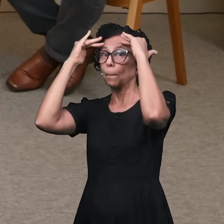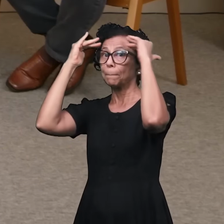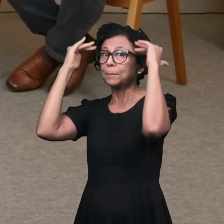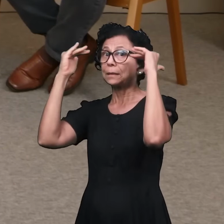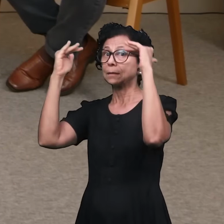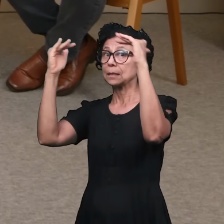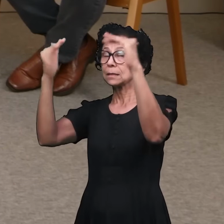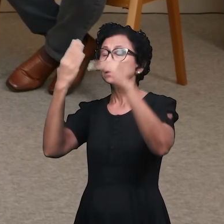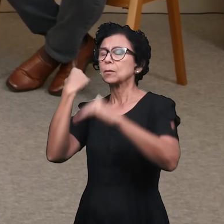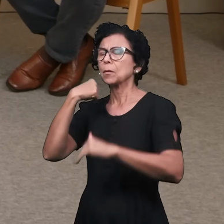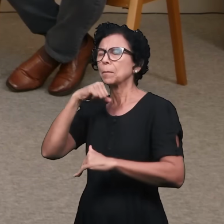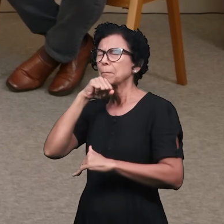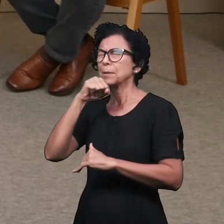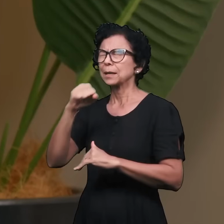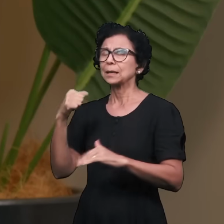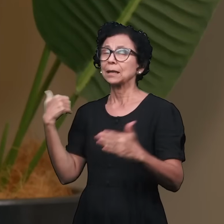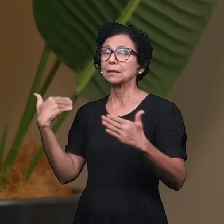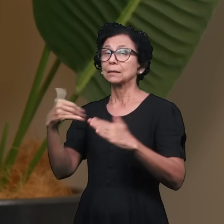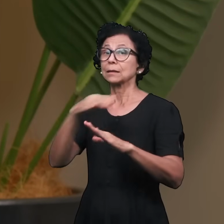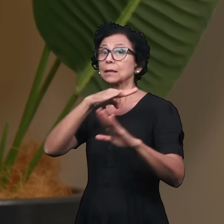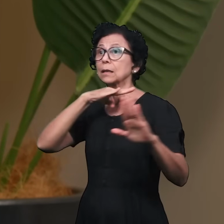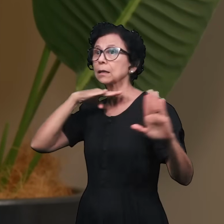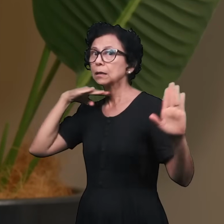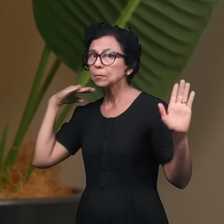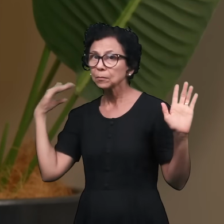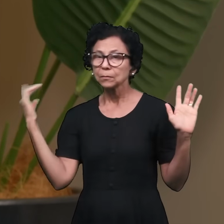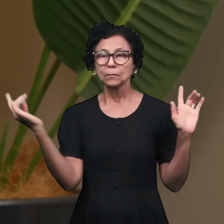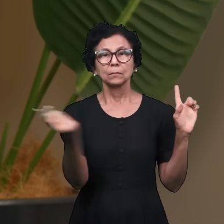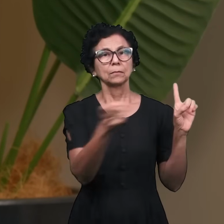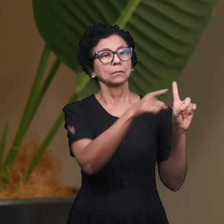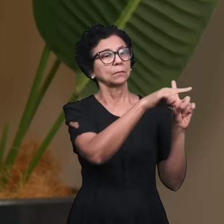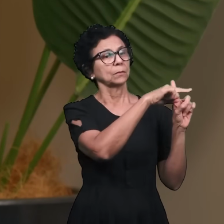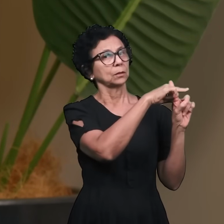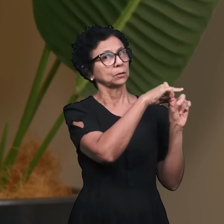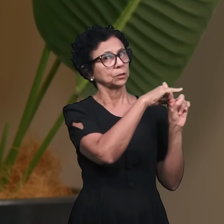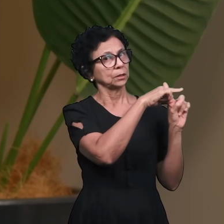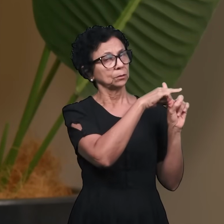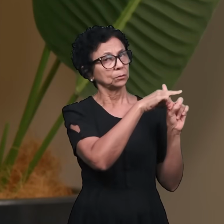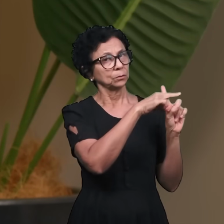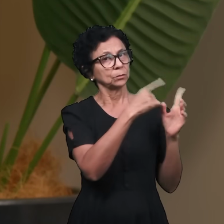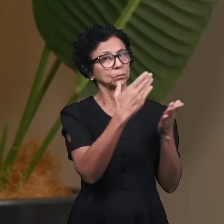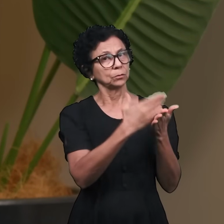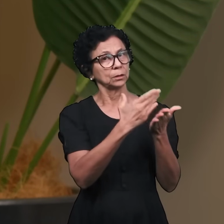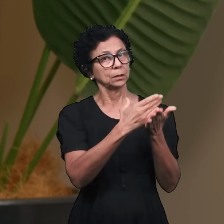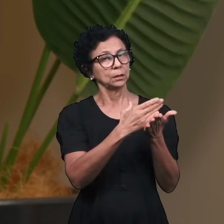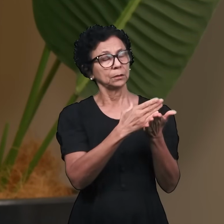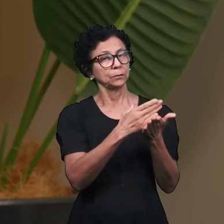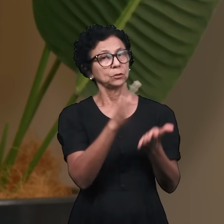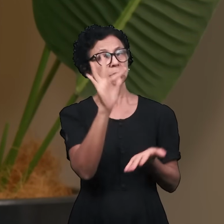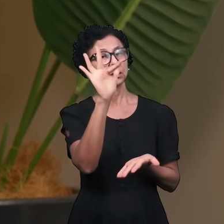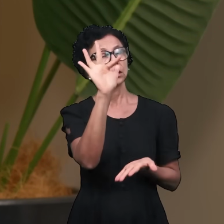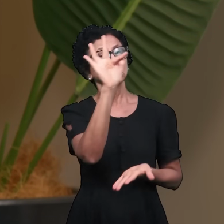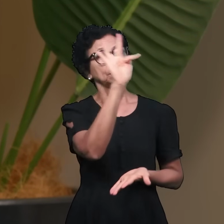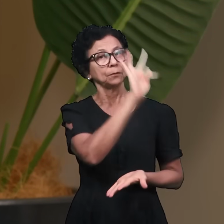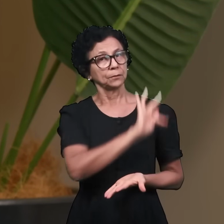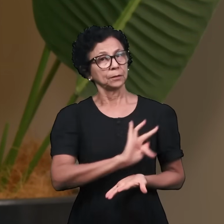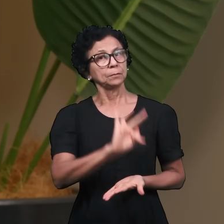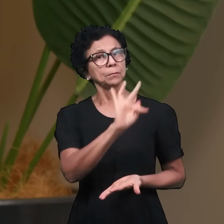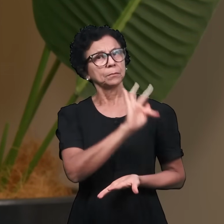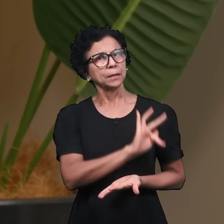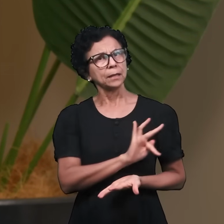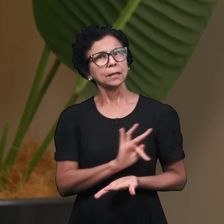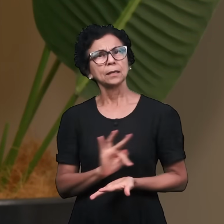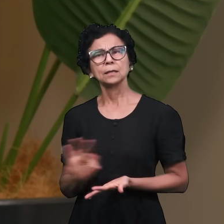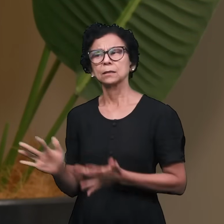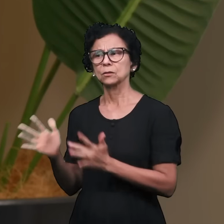foi obediente até a morte e morte de cruz, como fala Filipenses. Jesus é um mau exemplo para nós